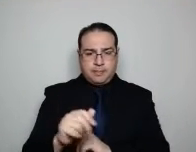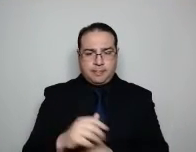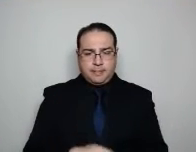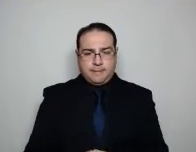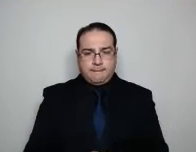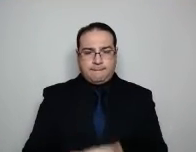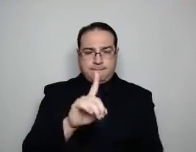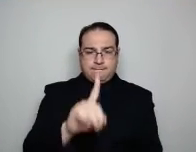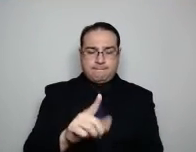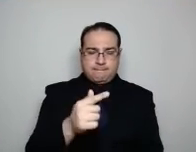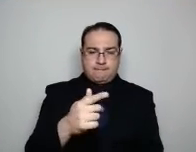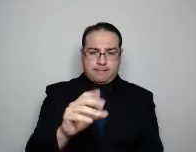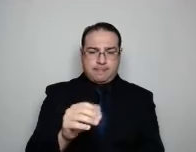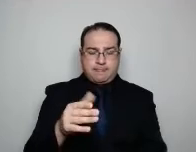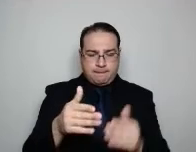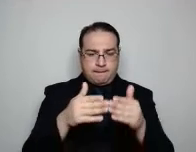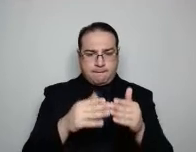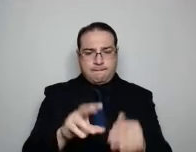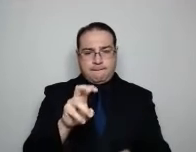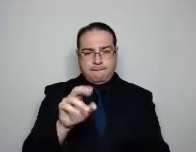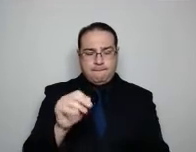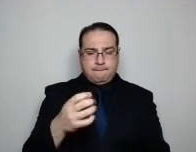170, apelação civil